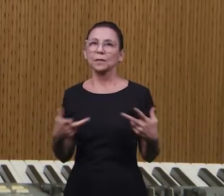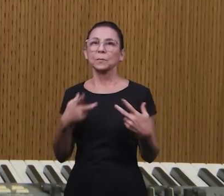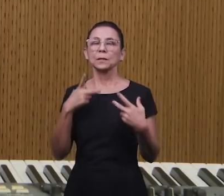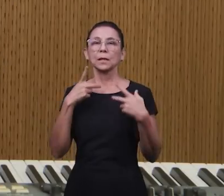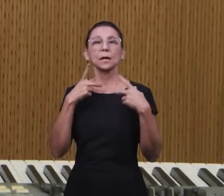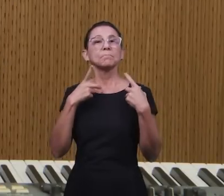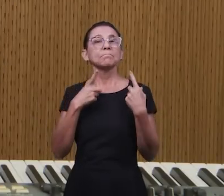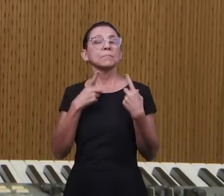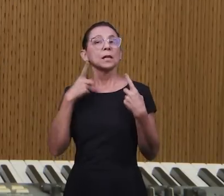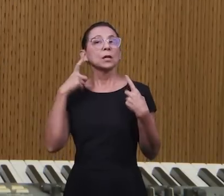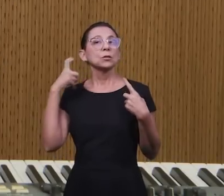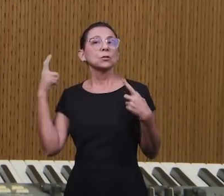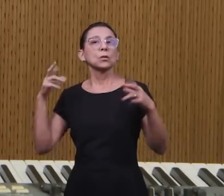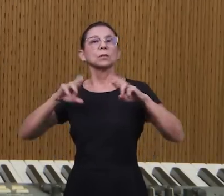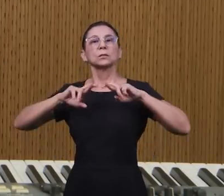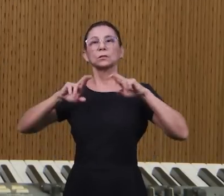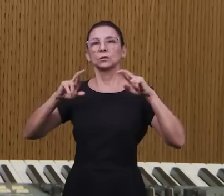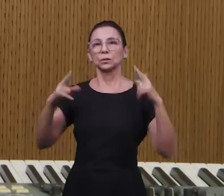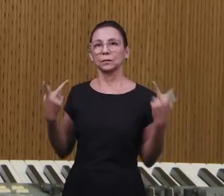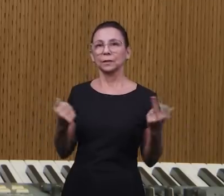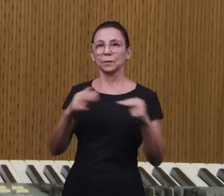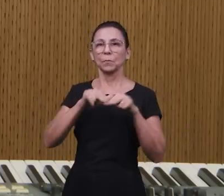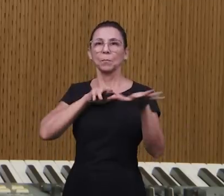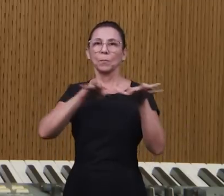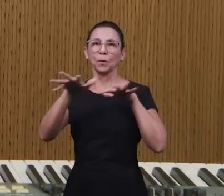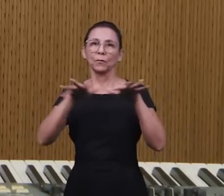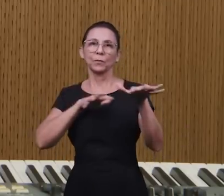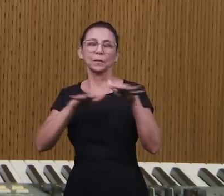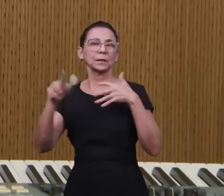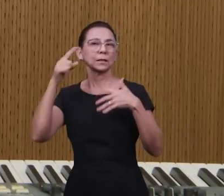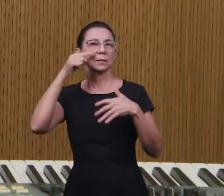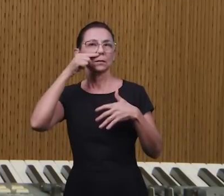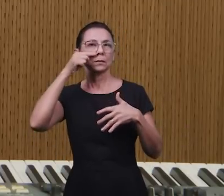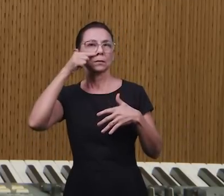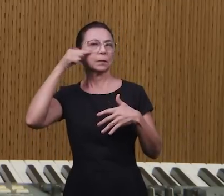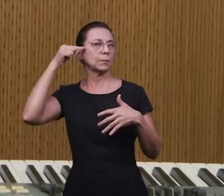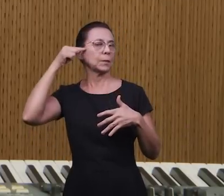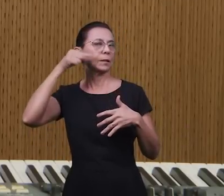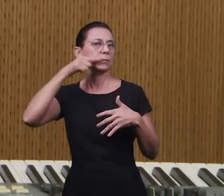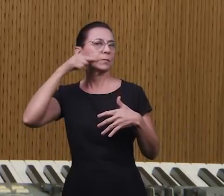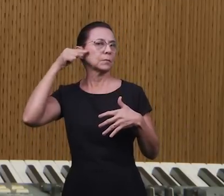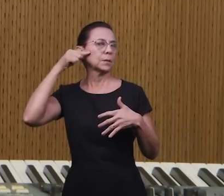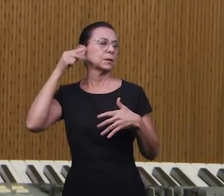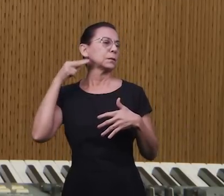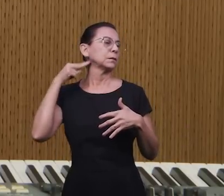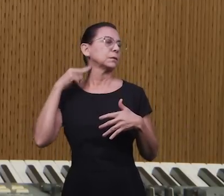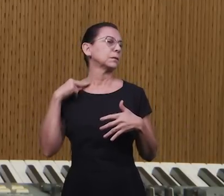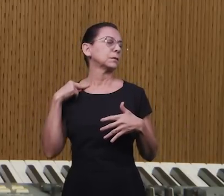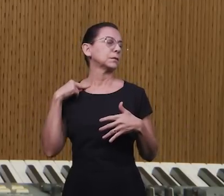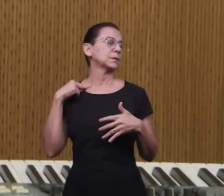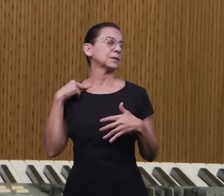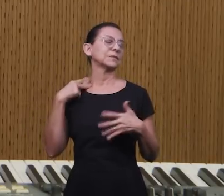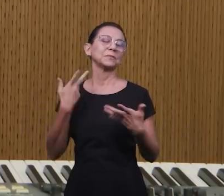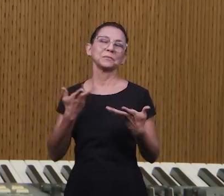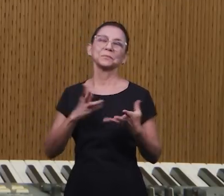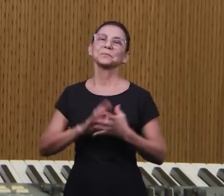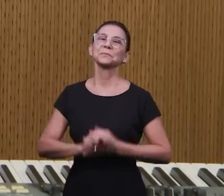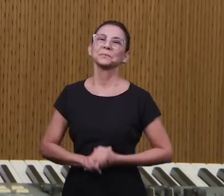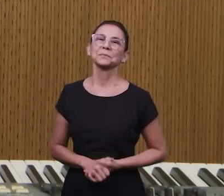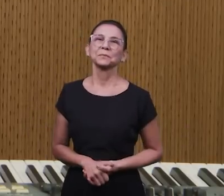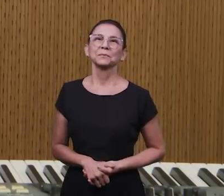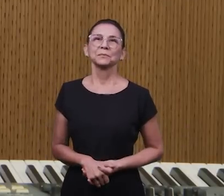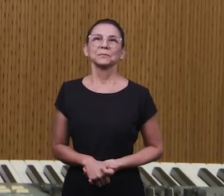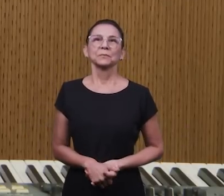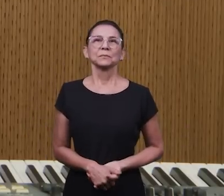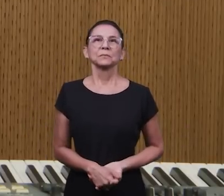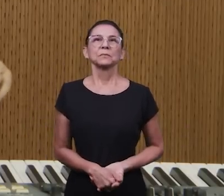sonoridades diferentes através da movimentação do nosso trato vocal, dos nossos articuladores, das nossas cavidades